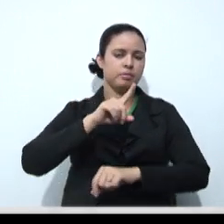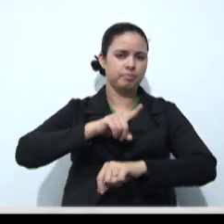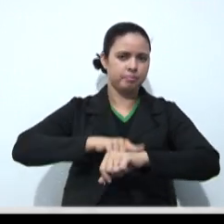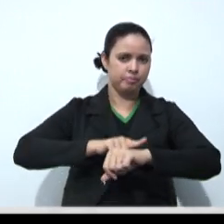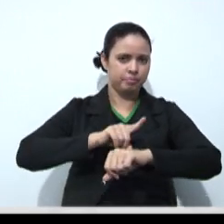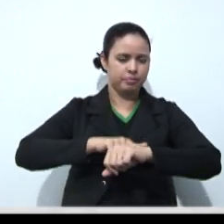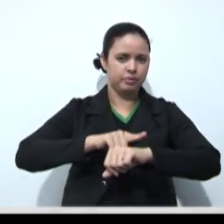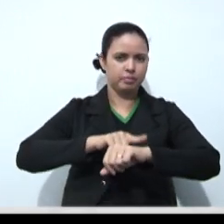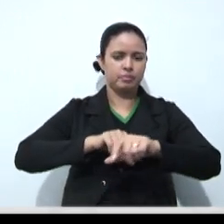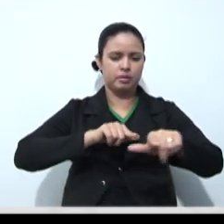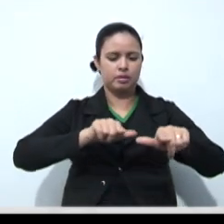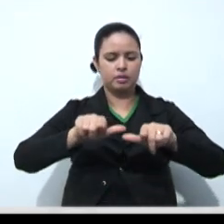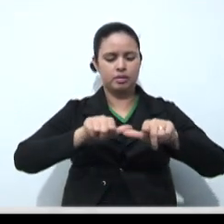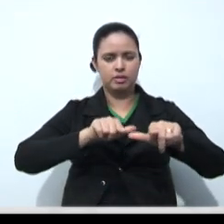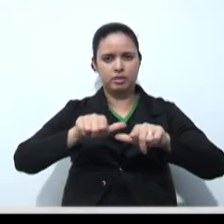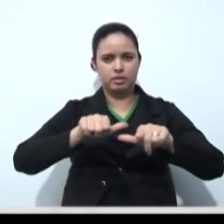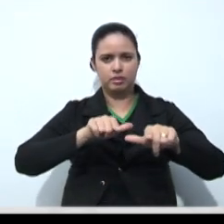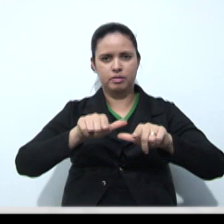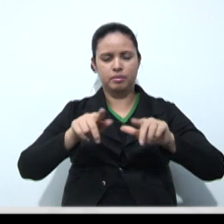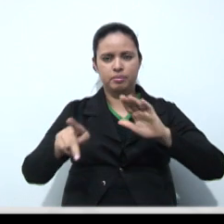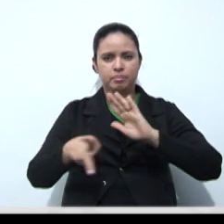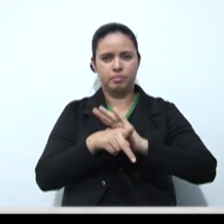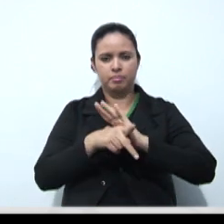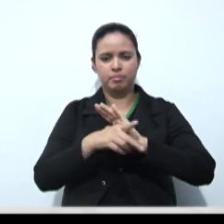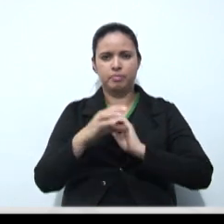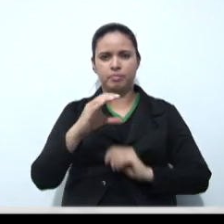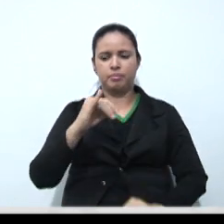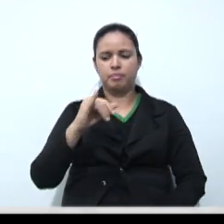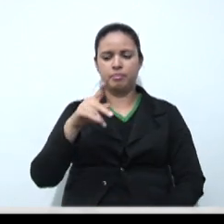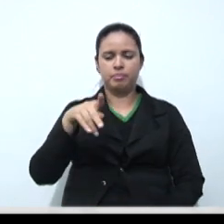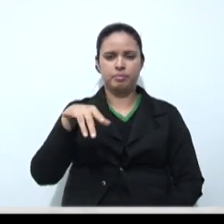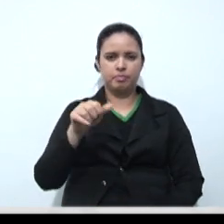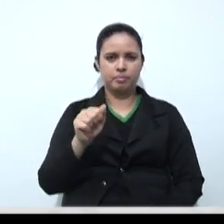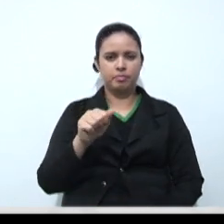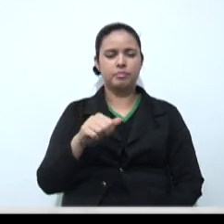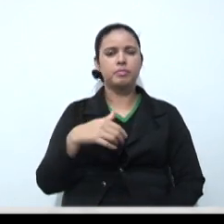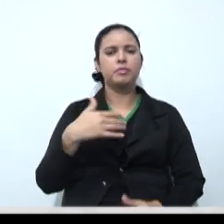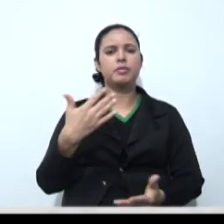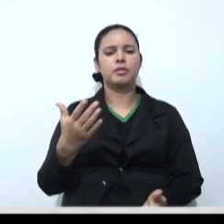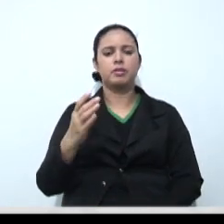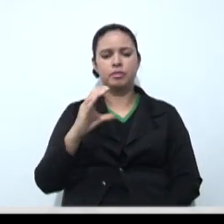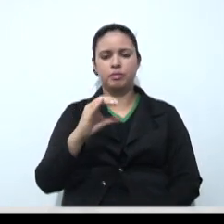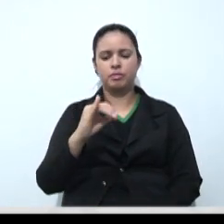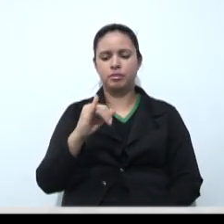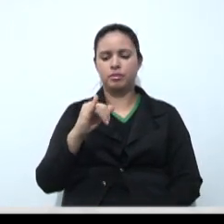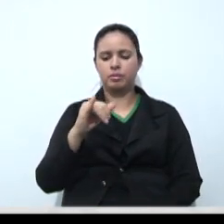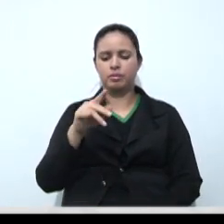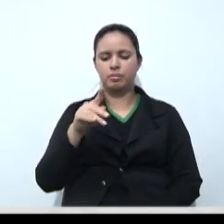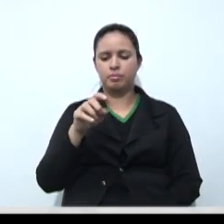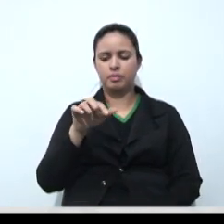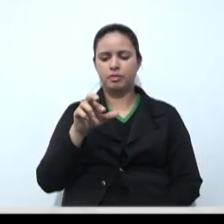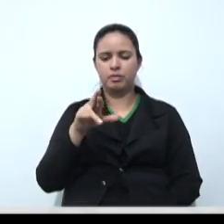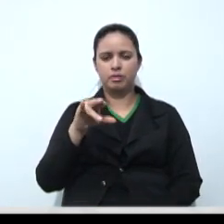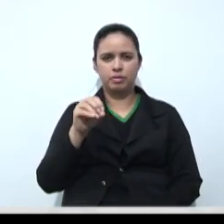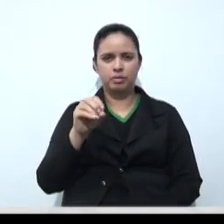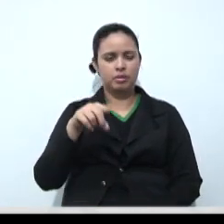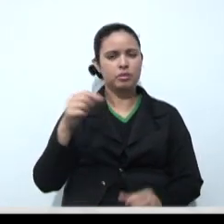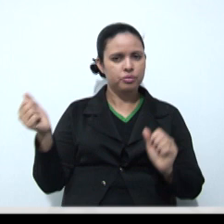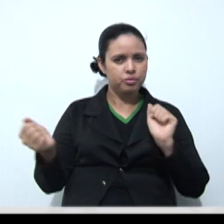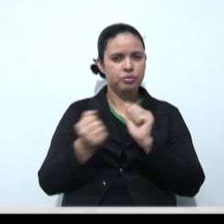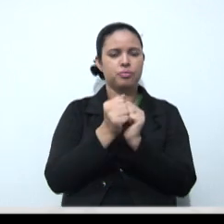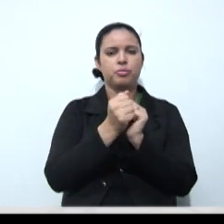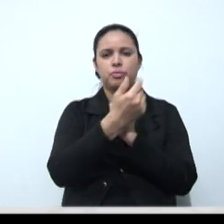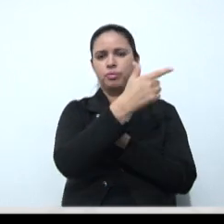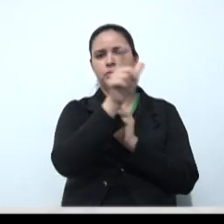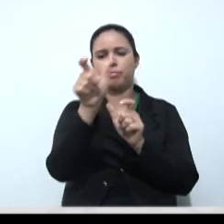tempo para o trabalho da CIPA. Tá? A maior vantagem do cipeiro é estar junto dos demais trabalhadores.